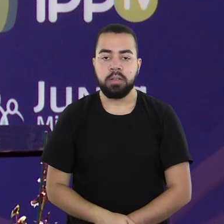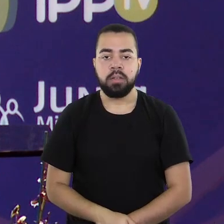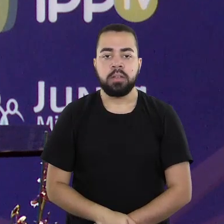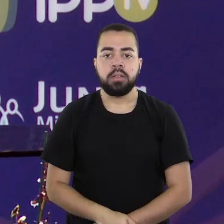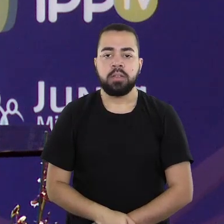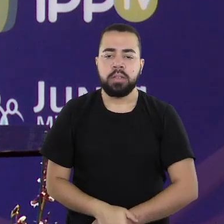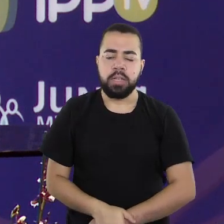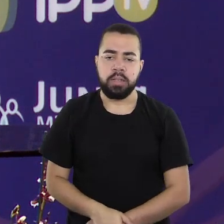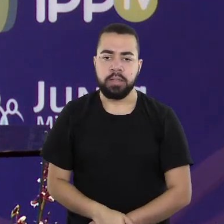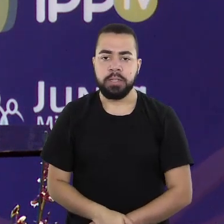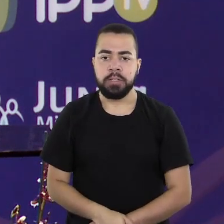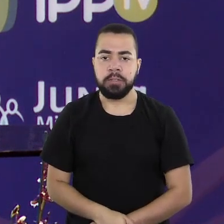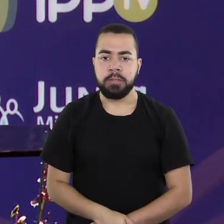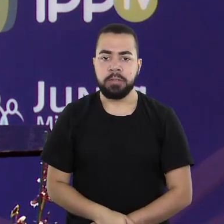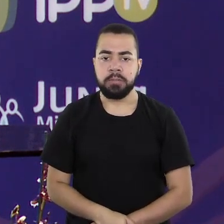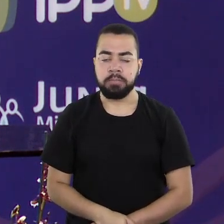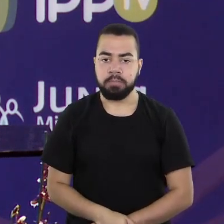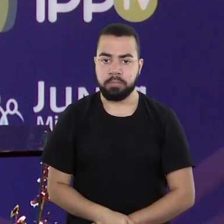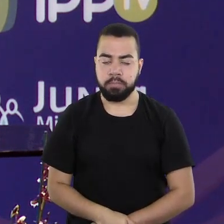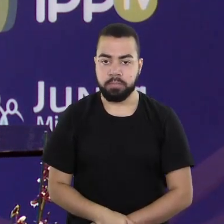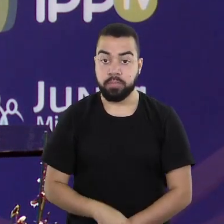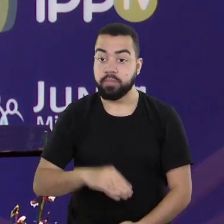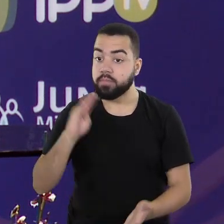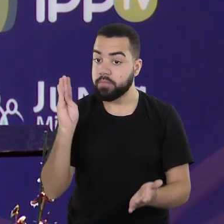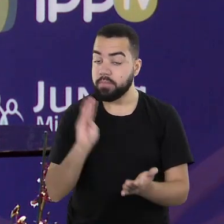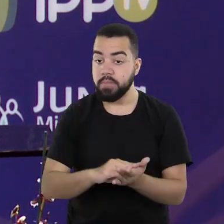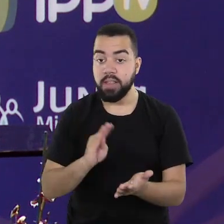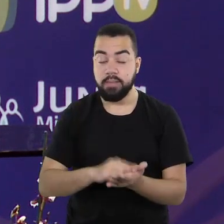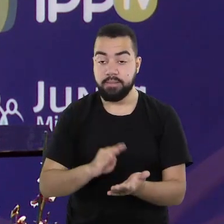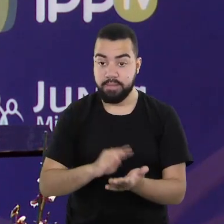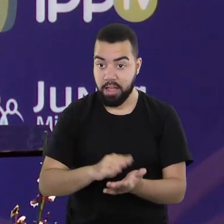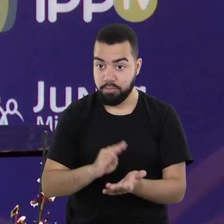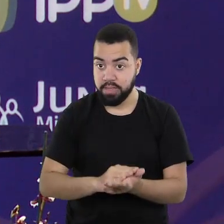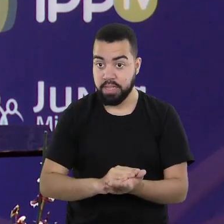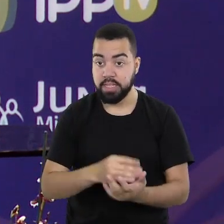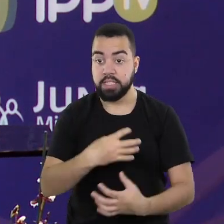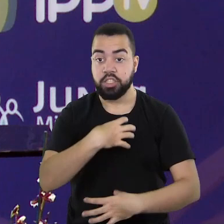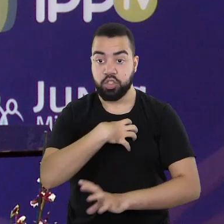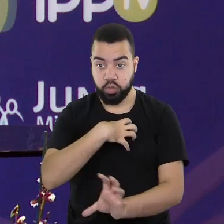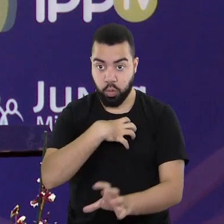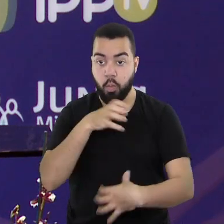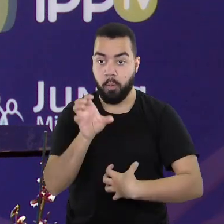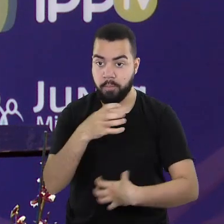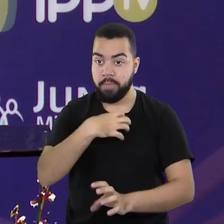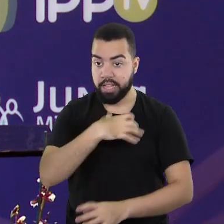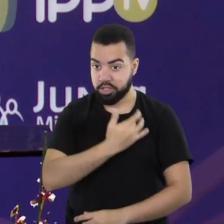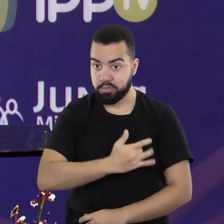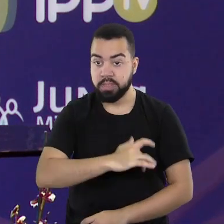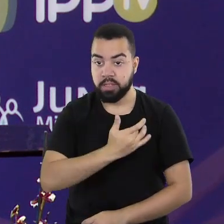que a ausência de compaixão significa